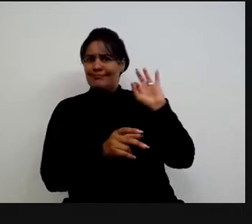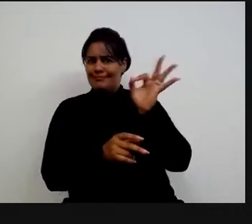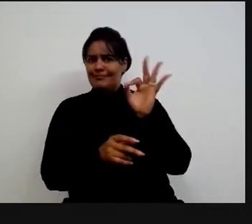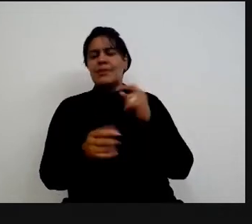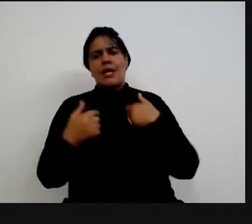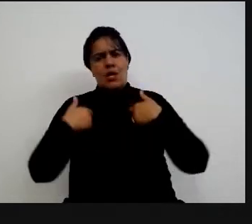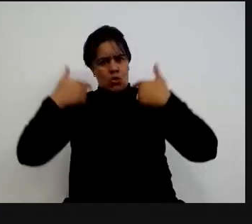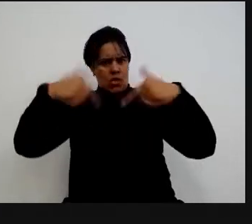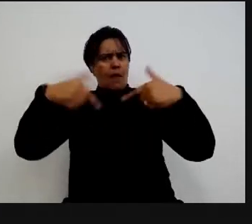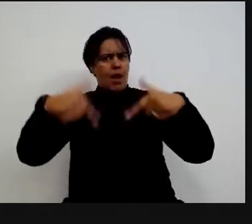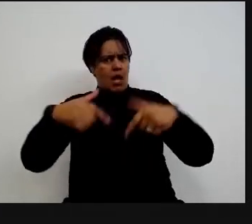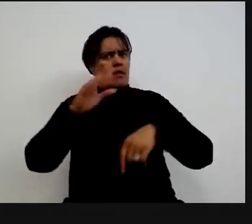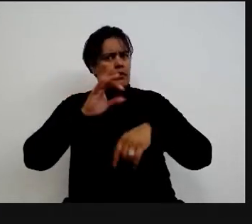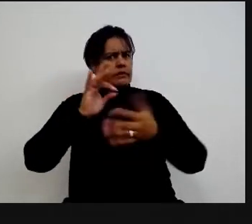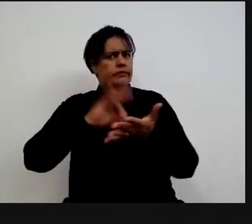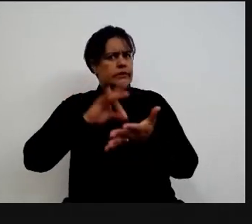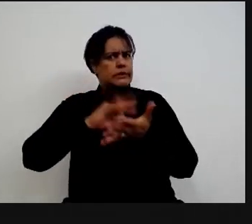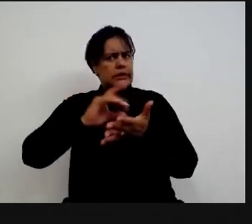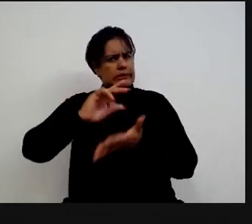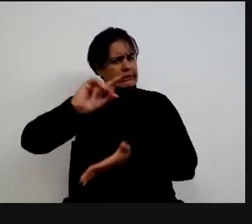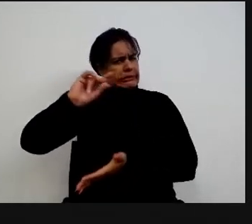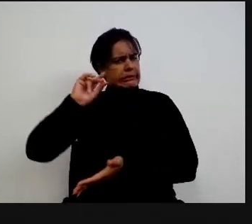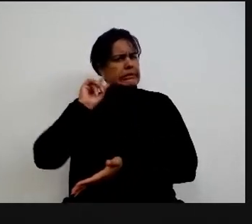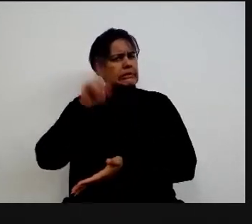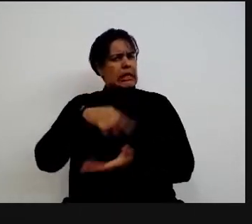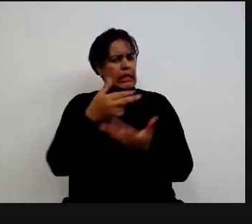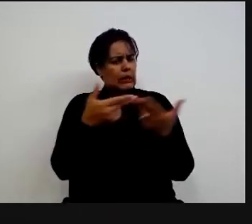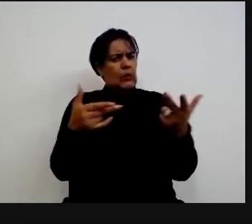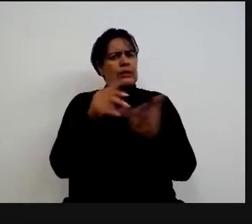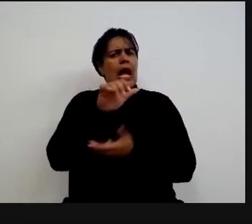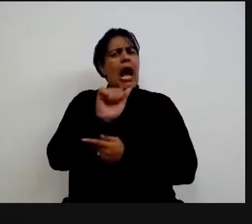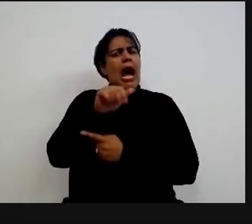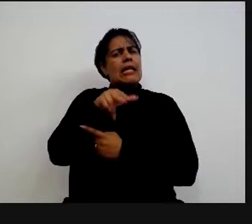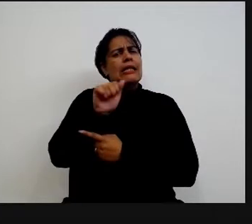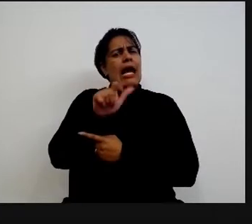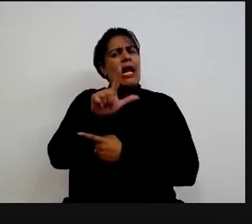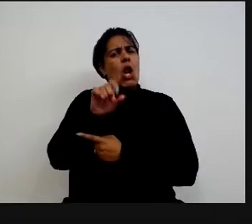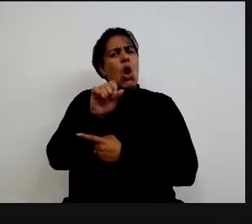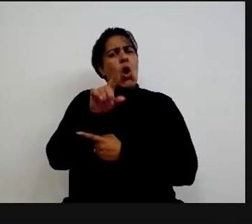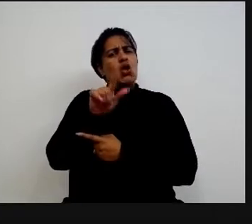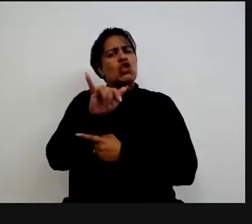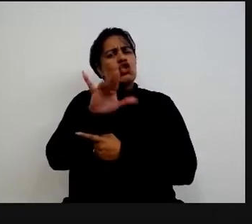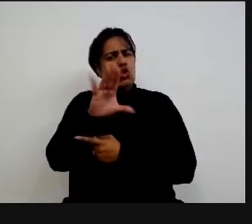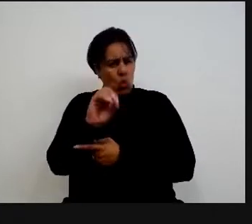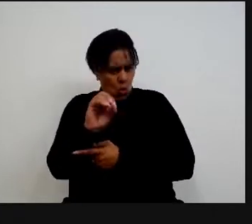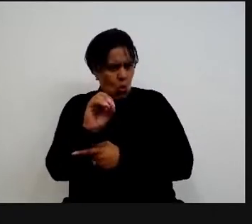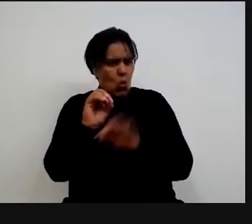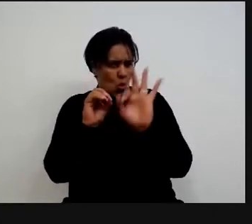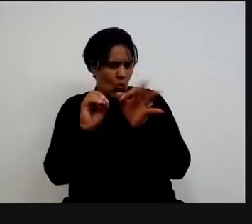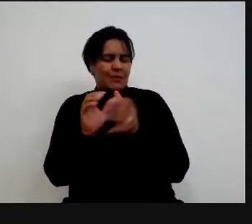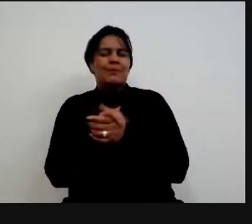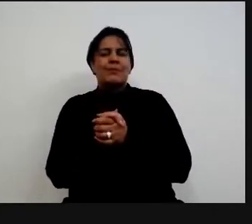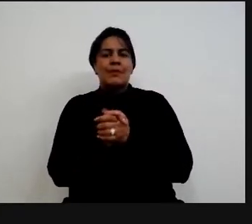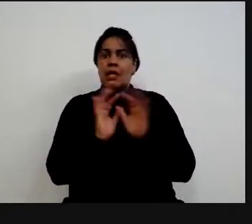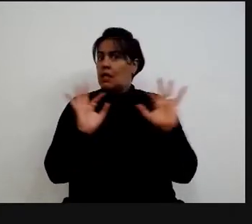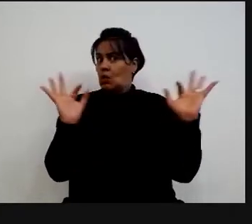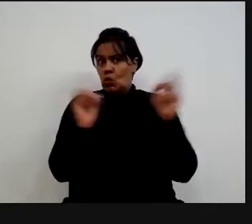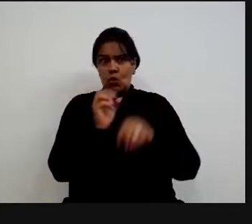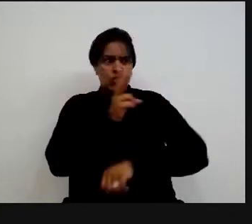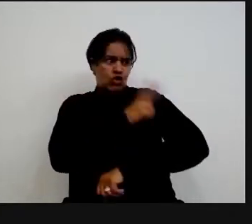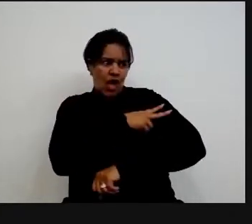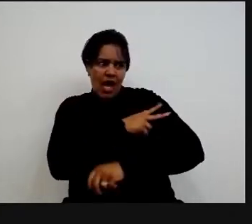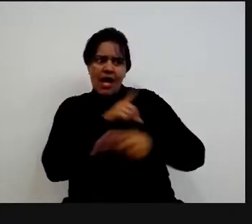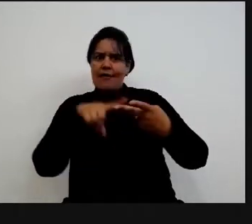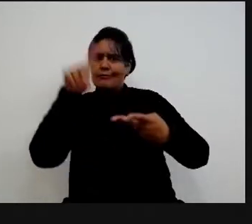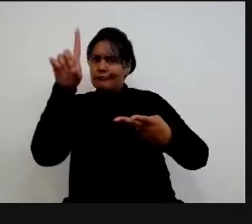E trabalhava muito analogicamente ali, né? Todo mundo trabalhava no compartilhado, tá? O chefe, o